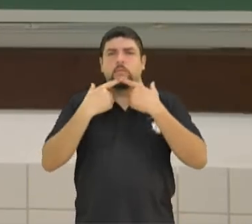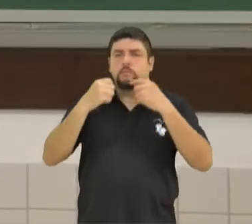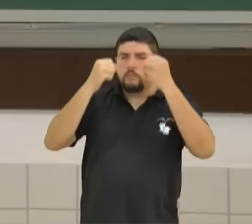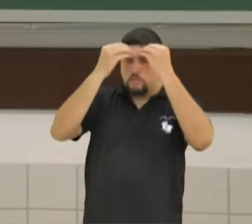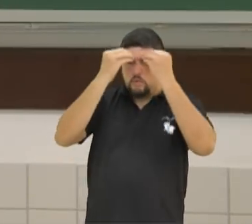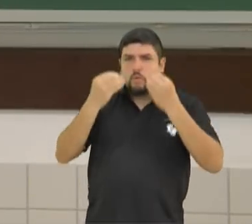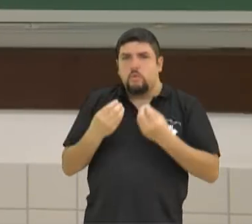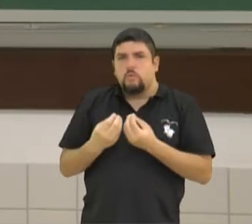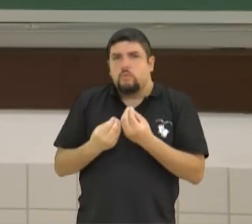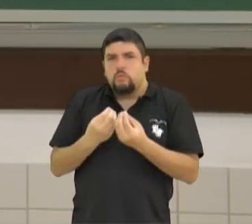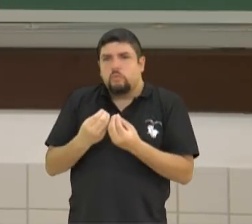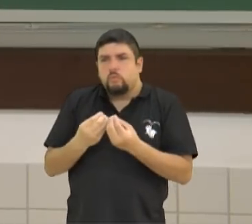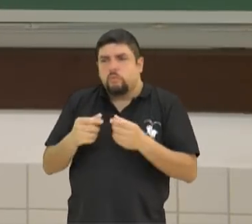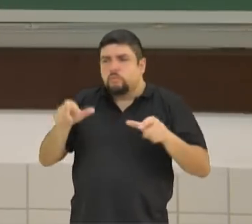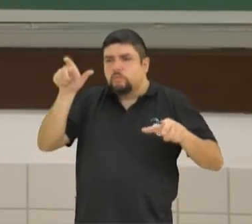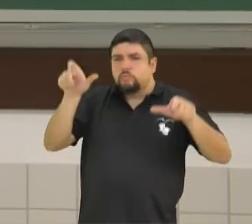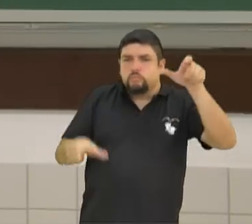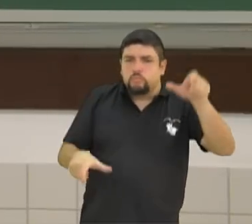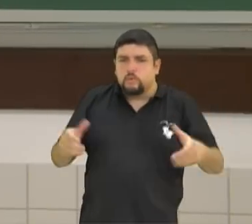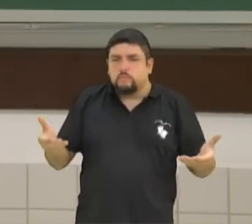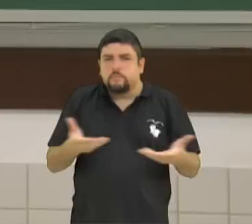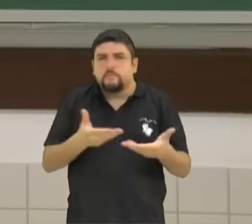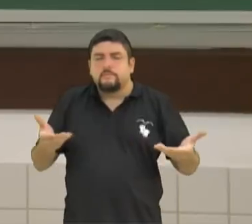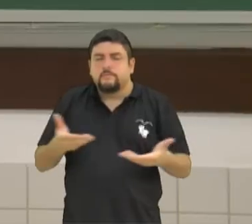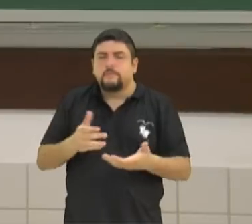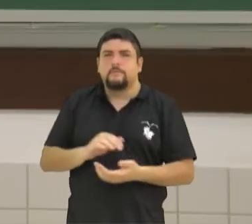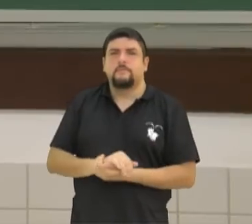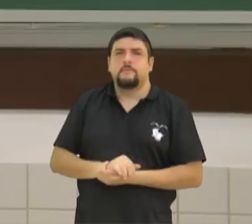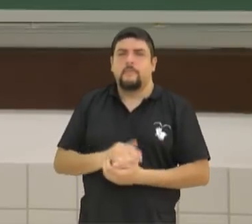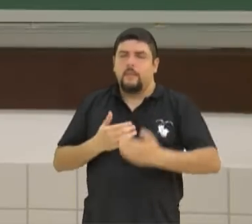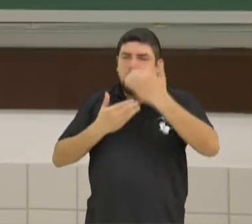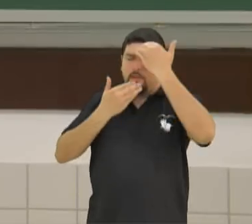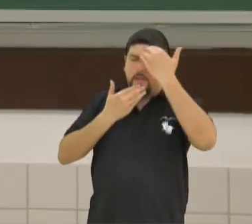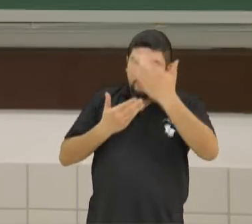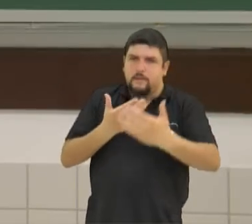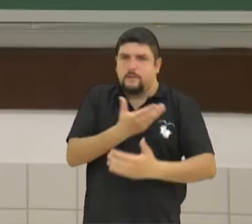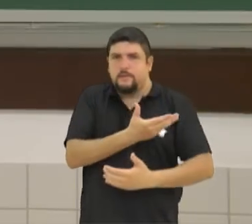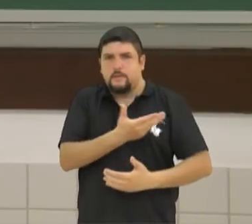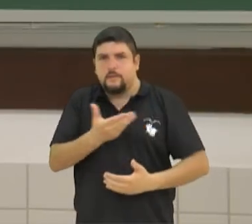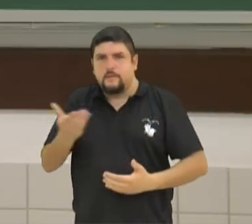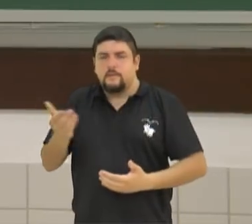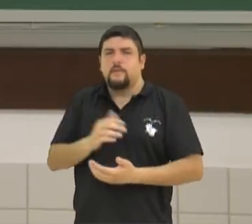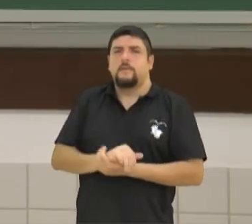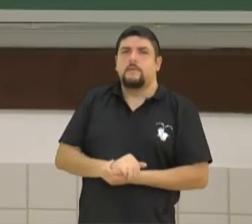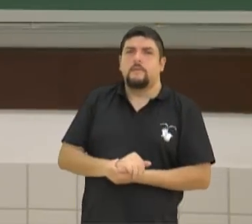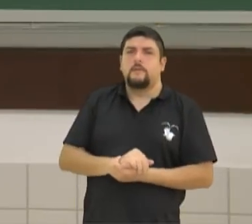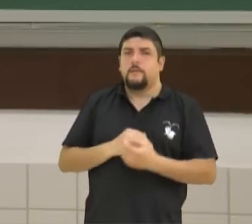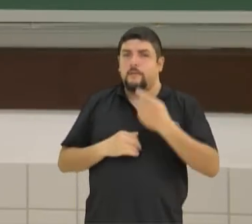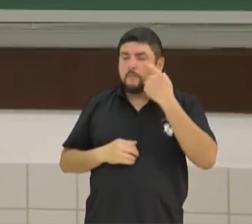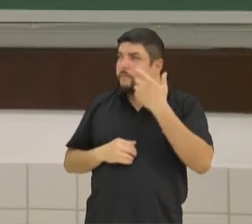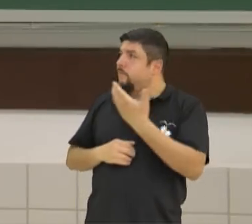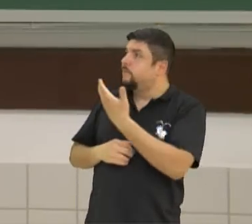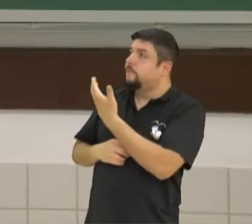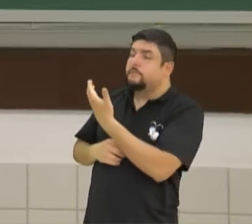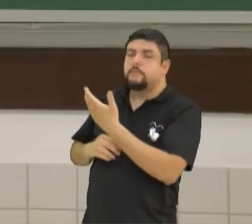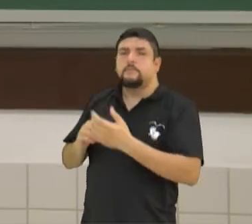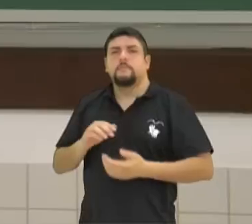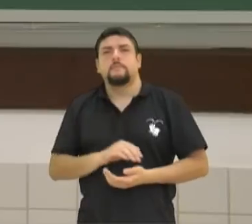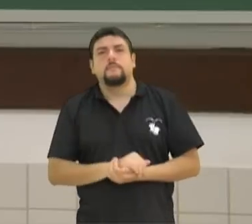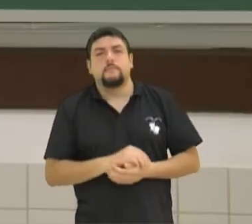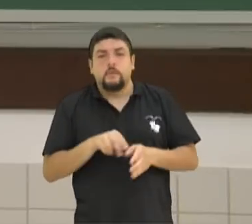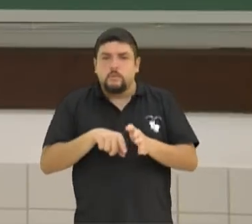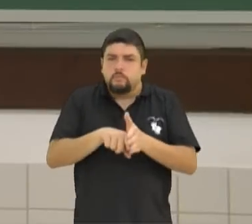de um texto, ok? Então, agradeço imensamente a participação de todos vocês. Seguem as referências para estudos, né,